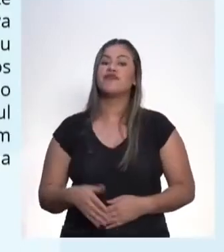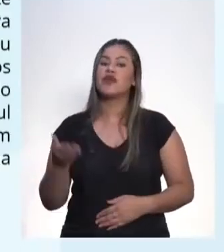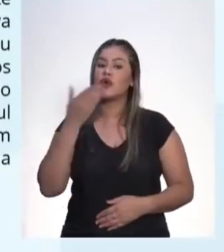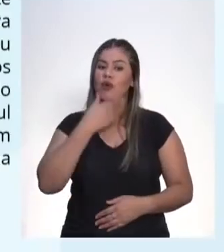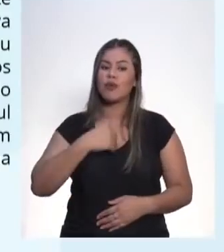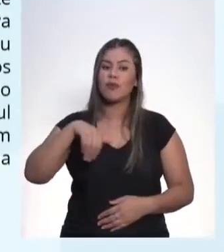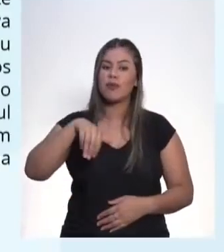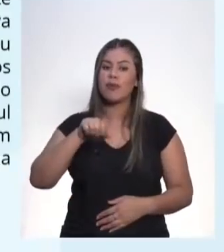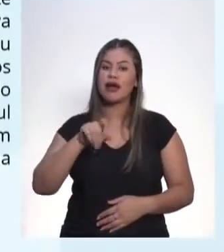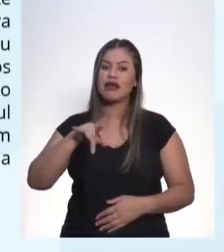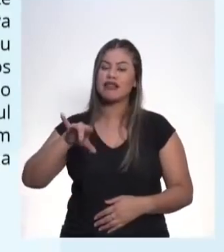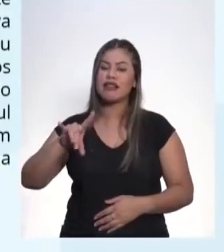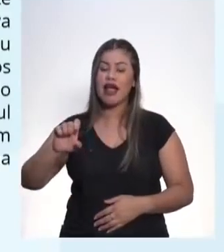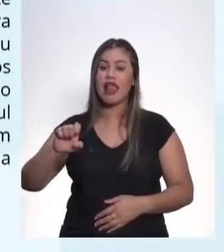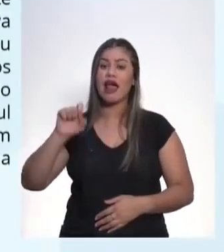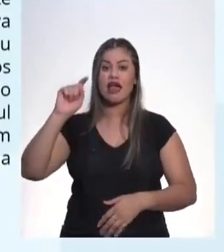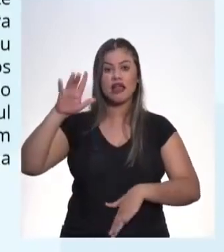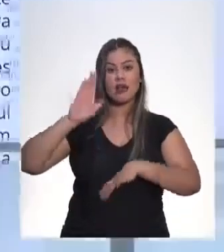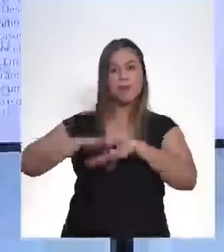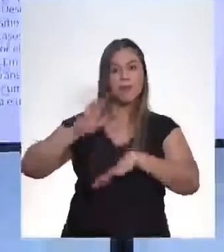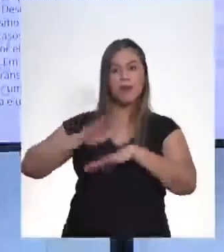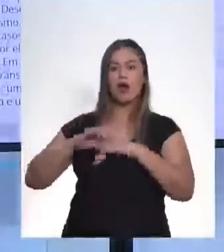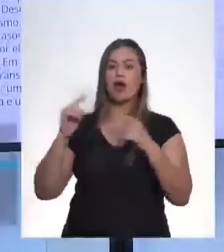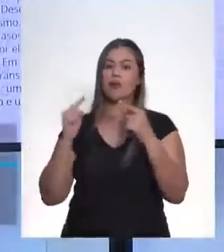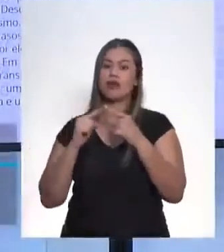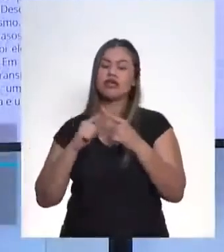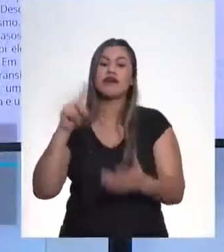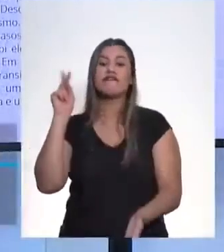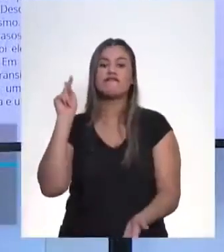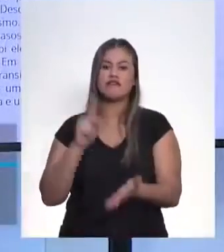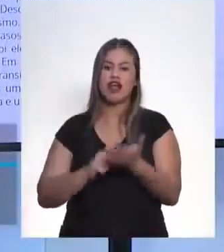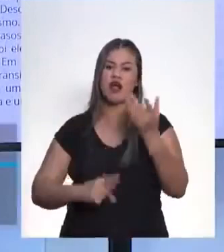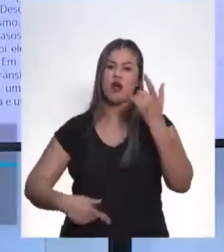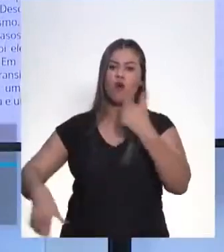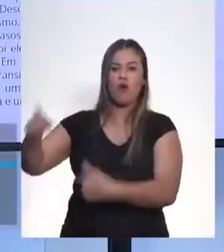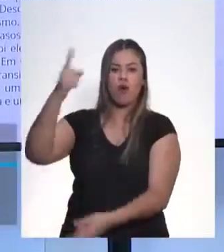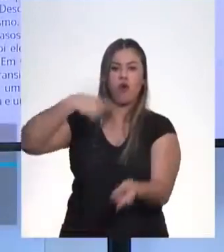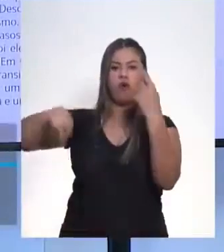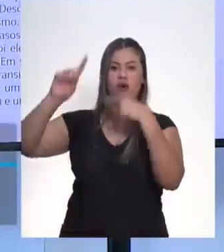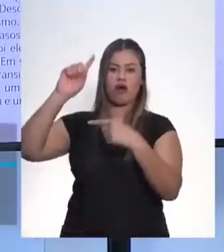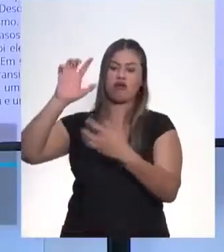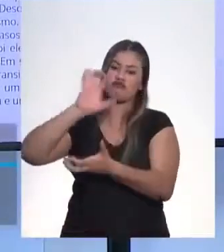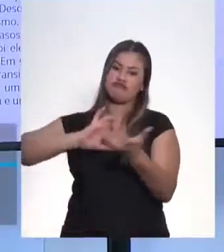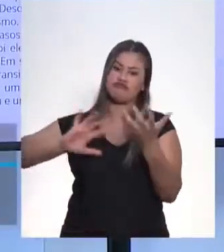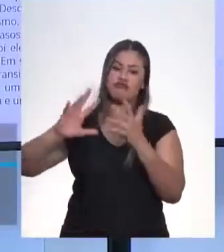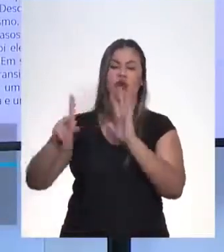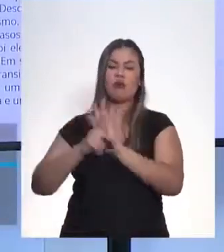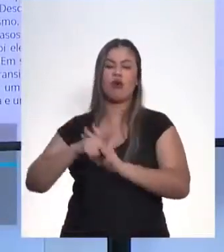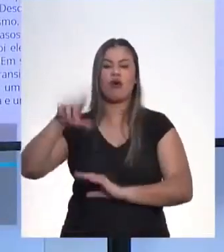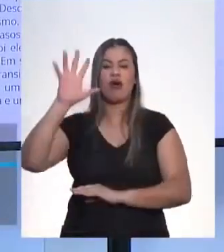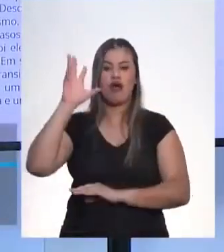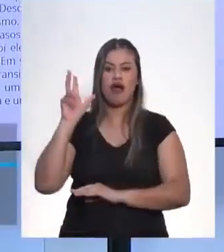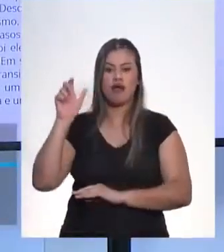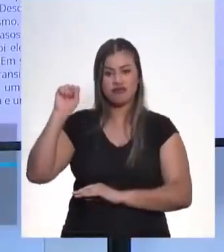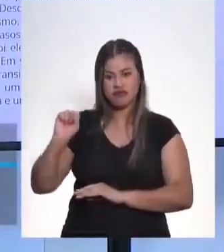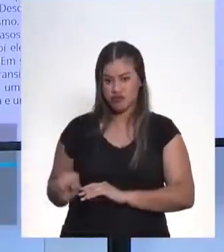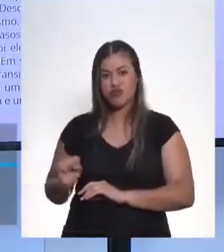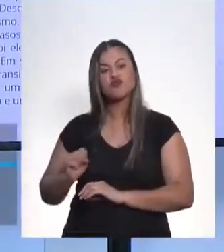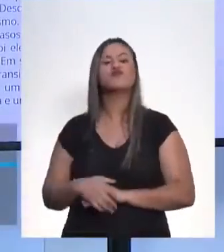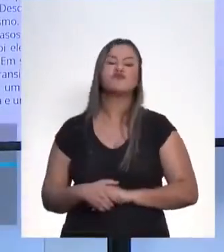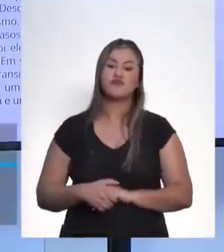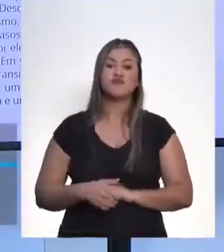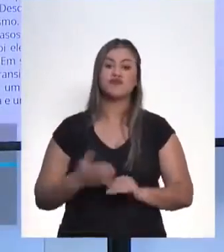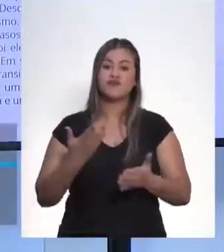foi aí o executor de uma verdadeira revolução lá na África do Sul. Fica registrado